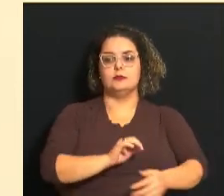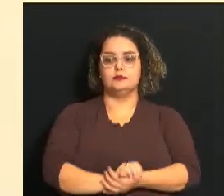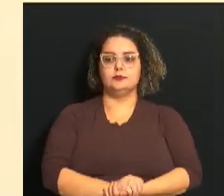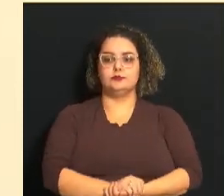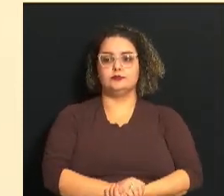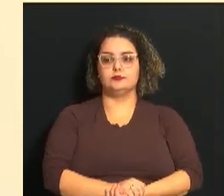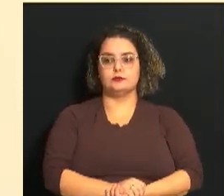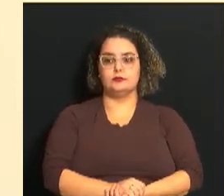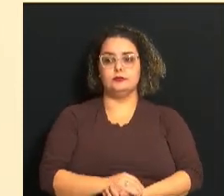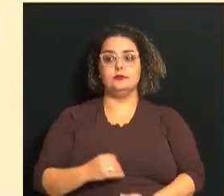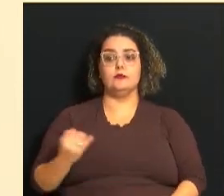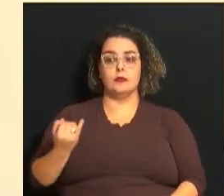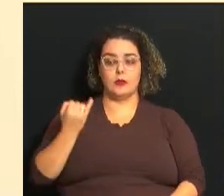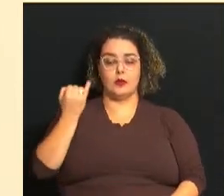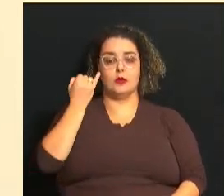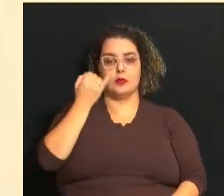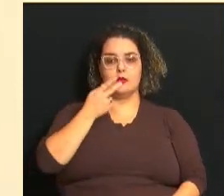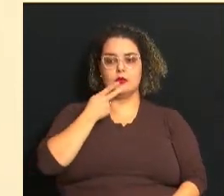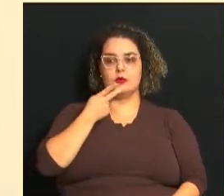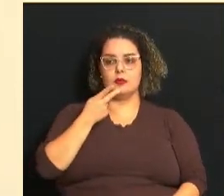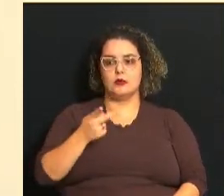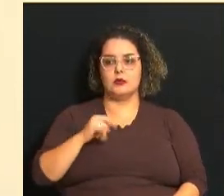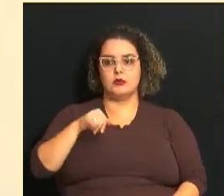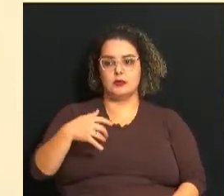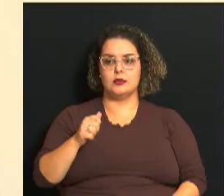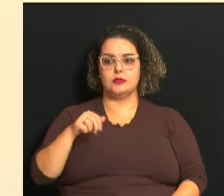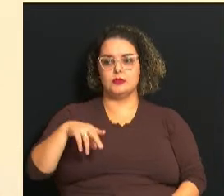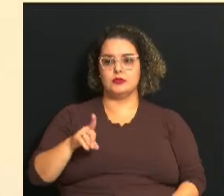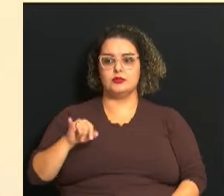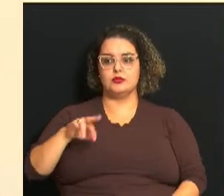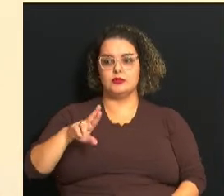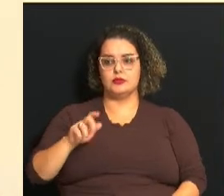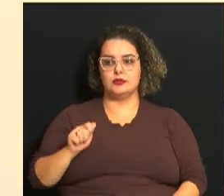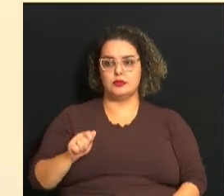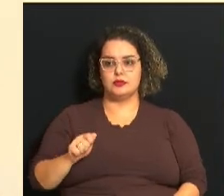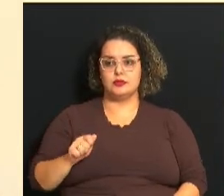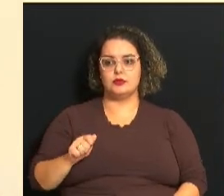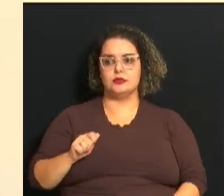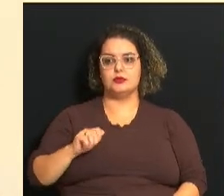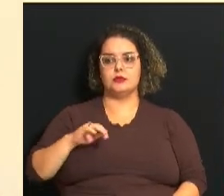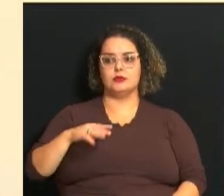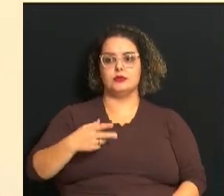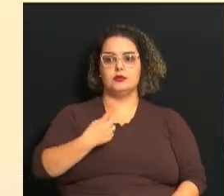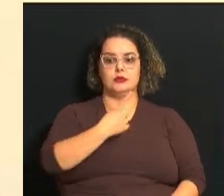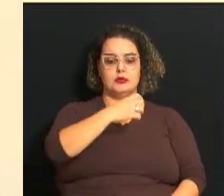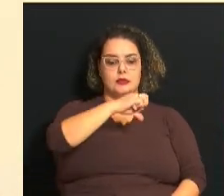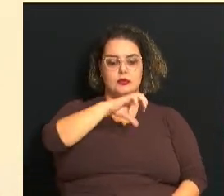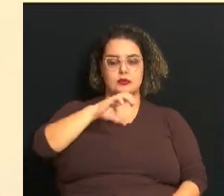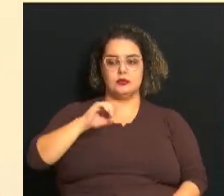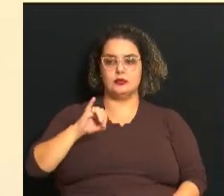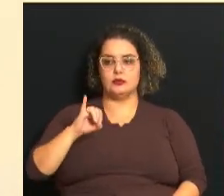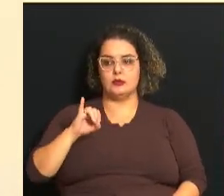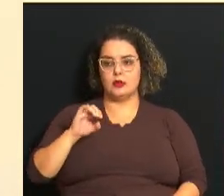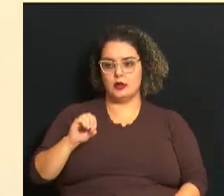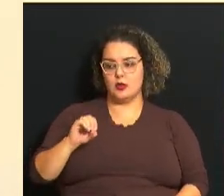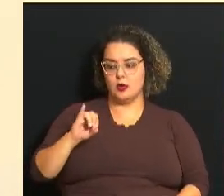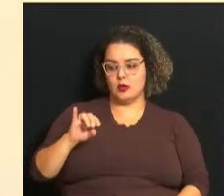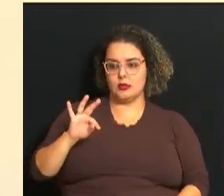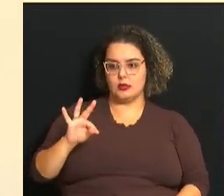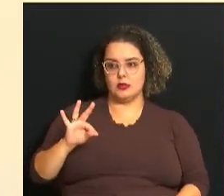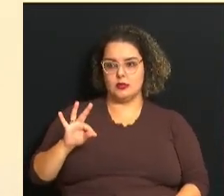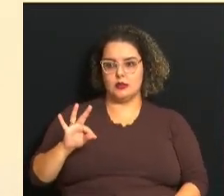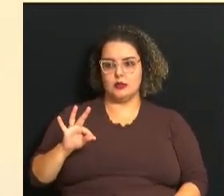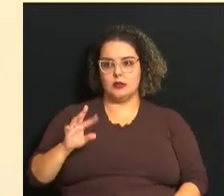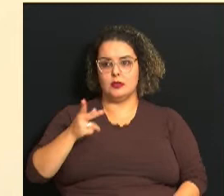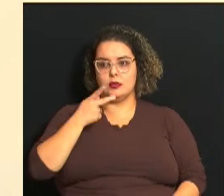muito interessante vou destacar a falta da Jandira quando ela coloca a convenção 190 né dói-te é vendido só um pontinho